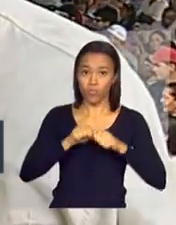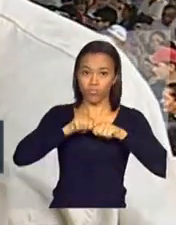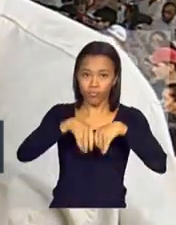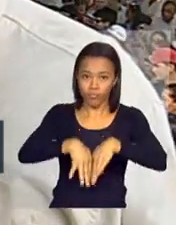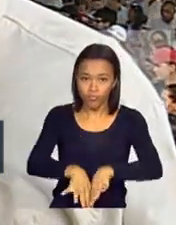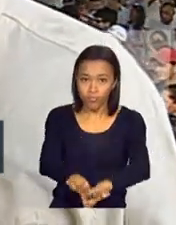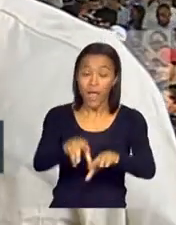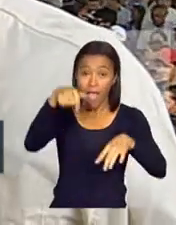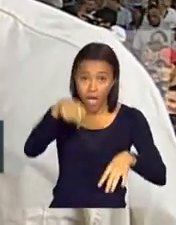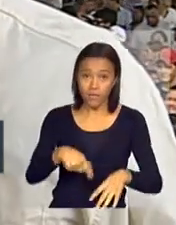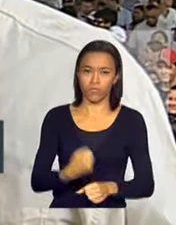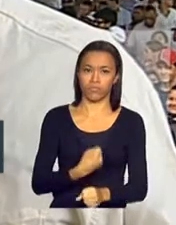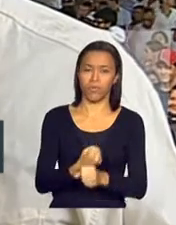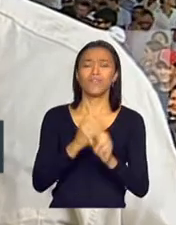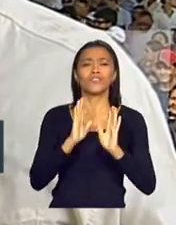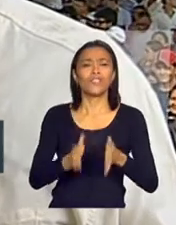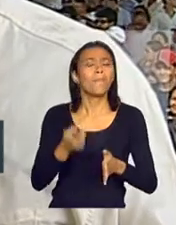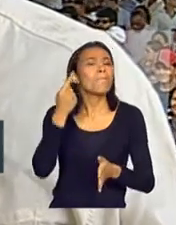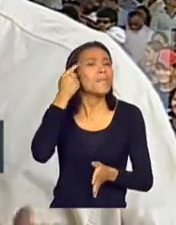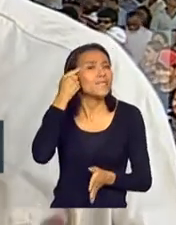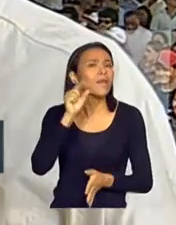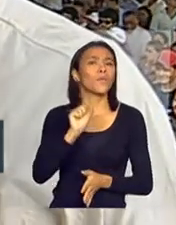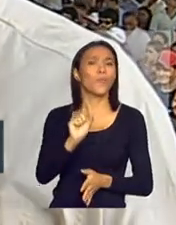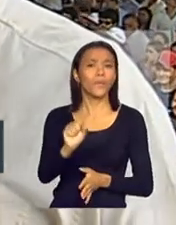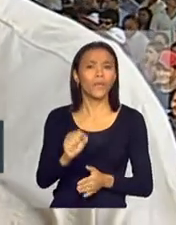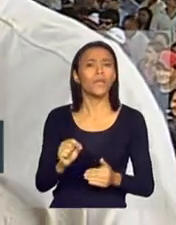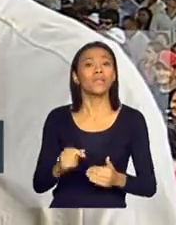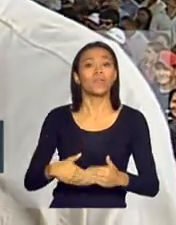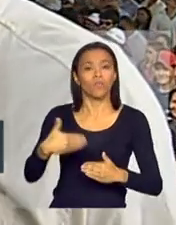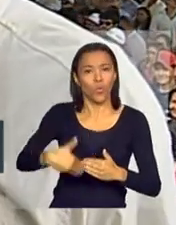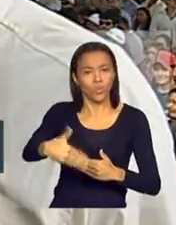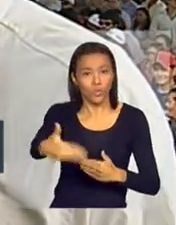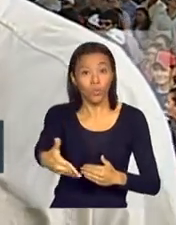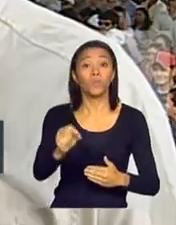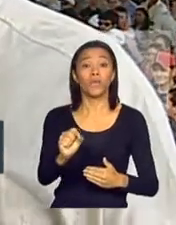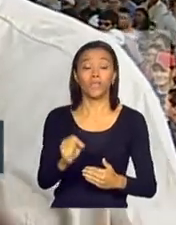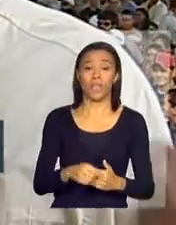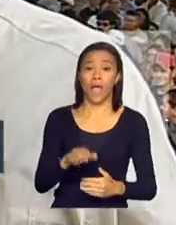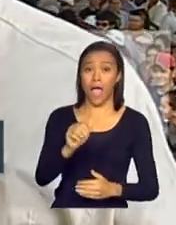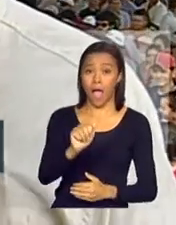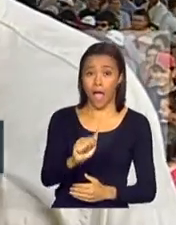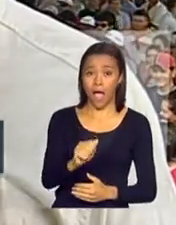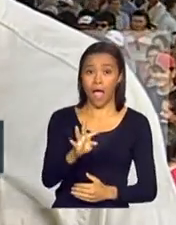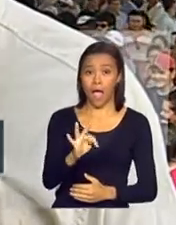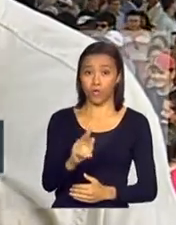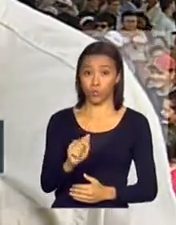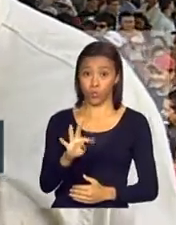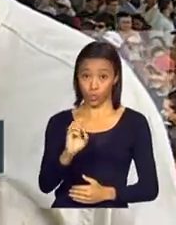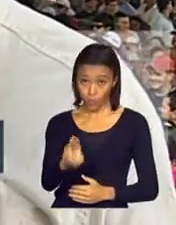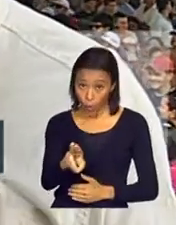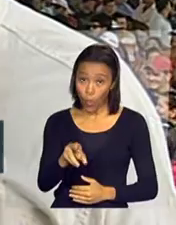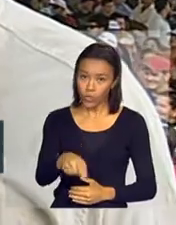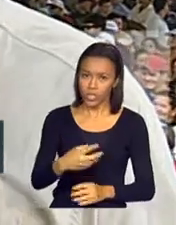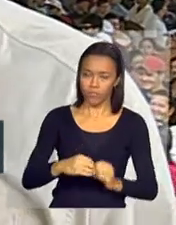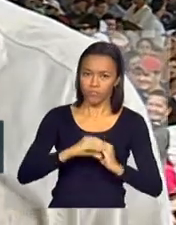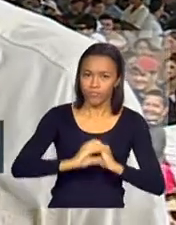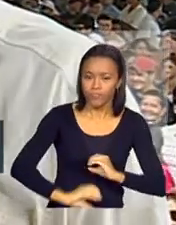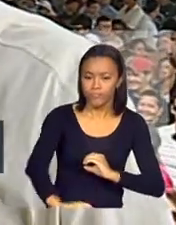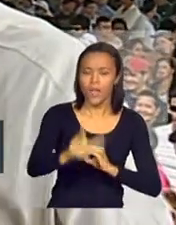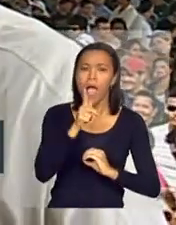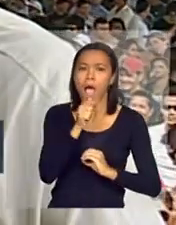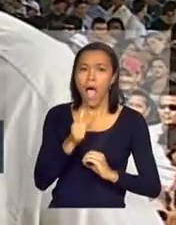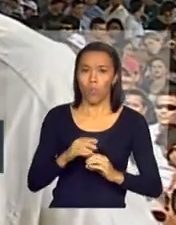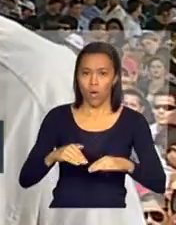serem construídas, sejam pensadas na sequência os sistemas adutores para transportar essa água que está acumulada